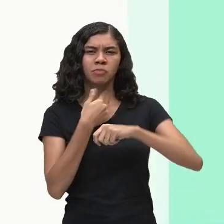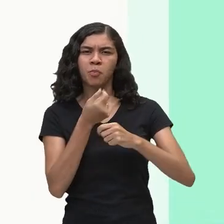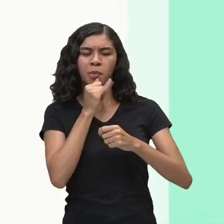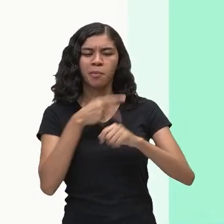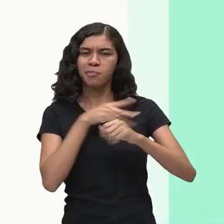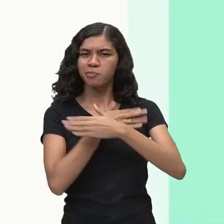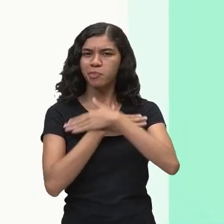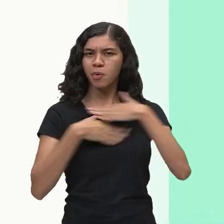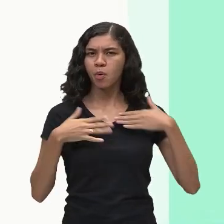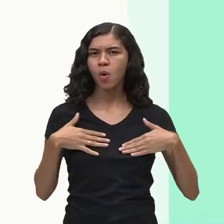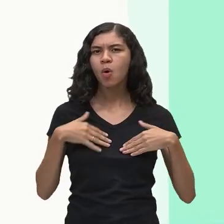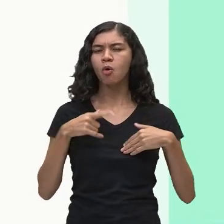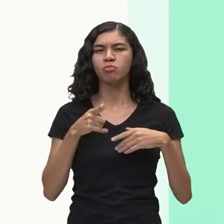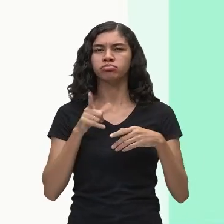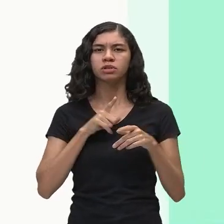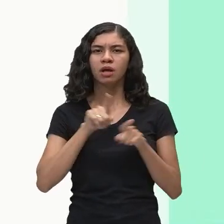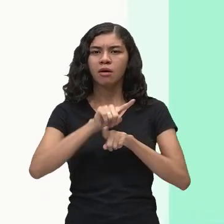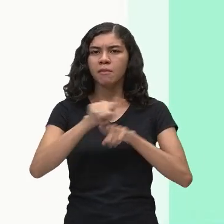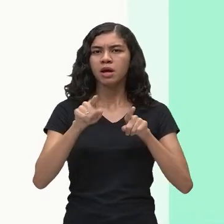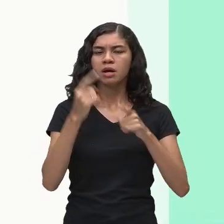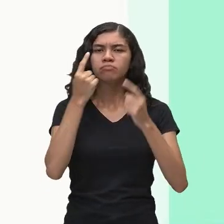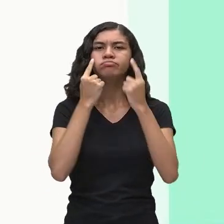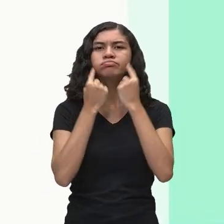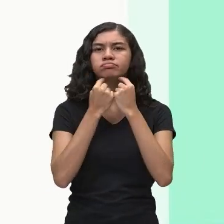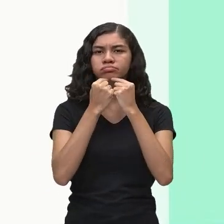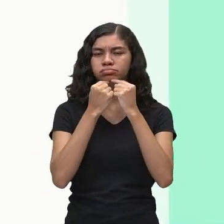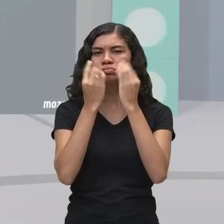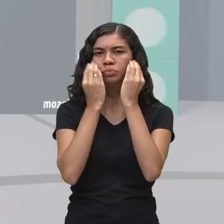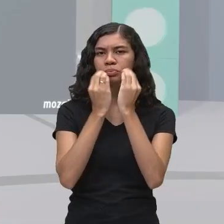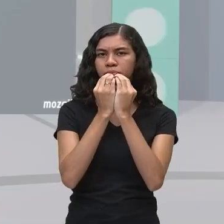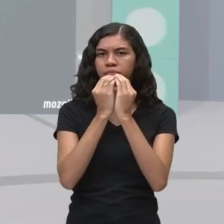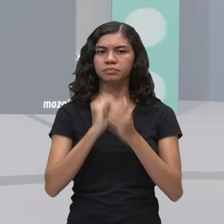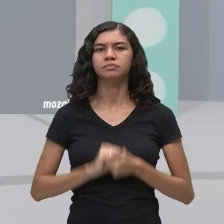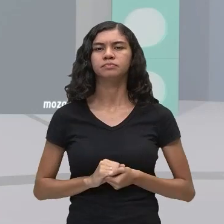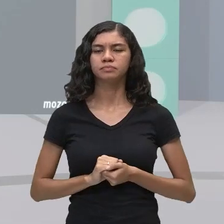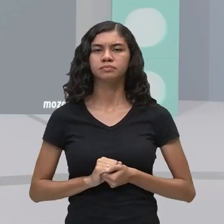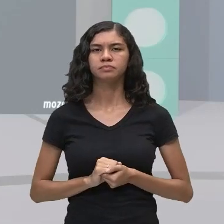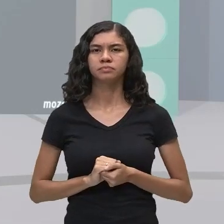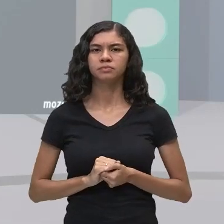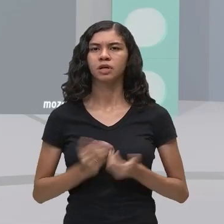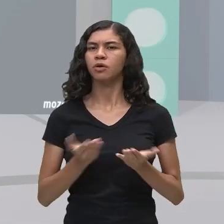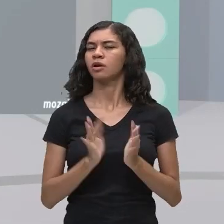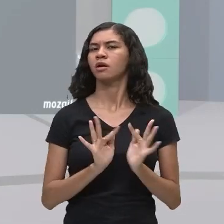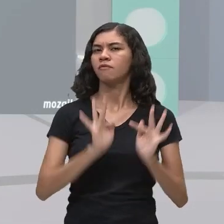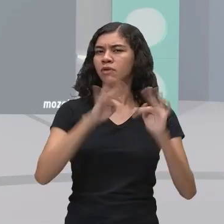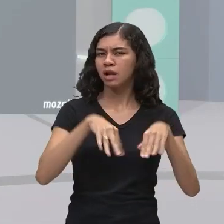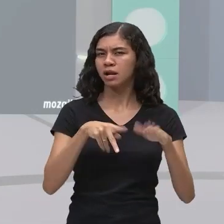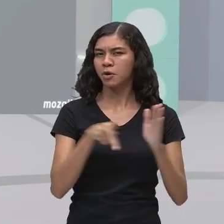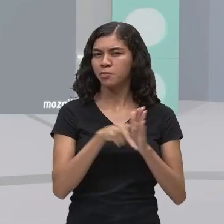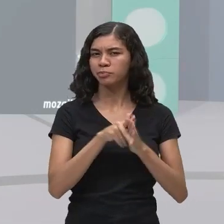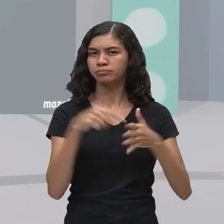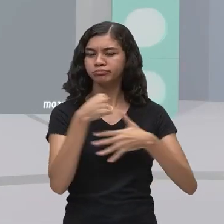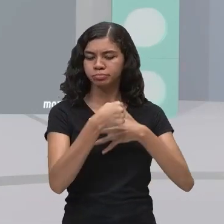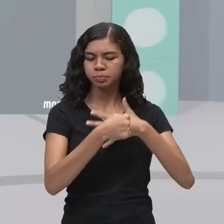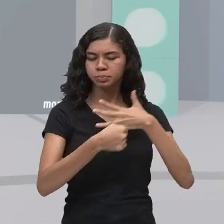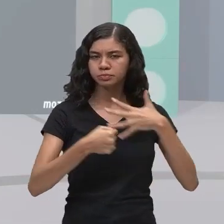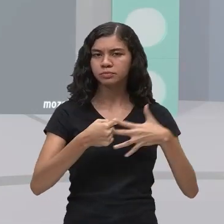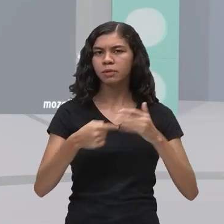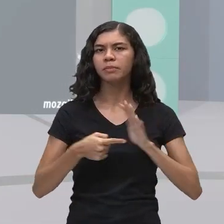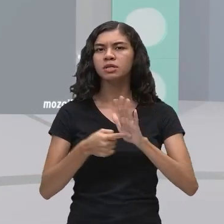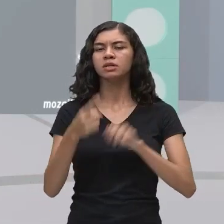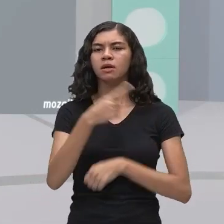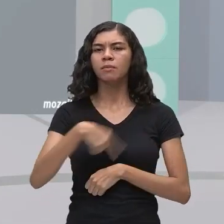na região pubiana e também no rosto. E para finalizar o nosso sistema endócrino, eu vou apresentar para vocês